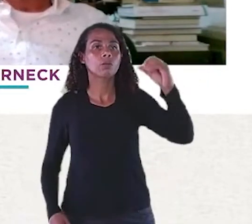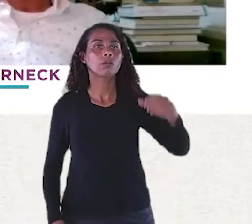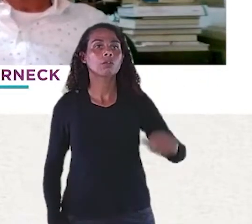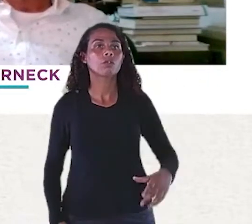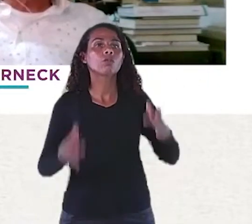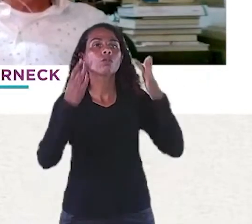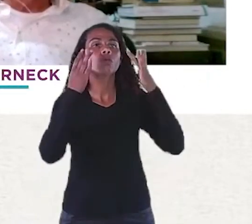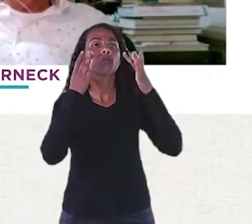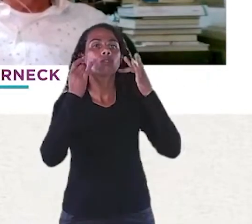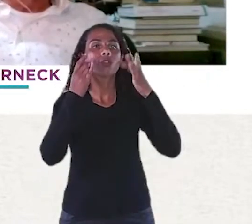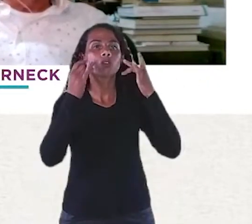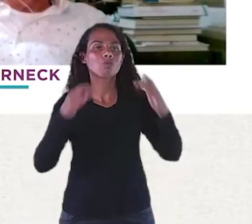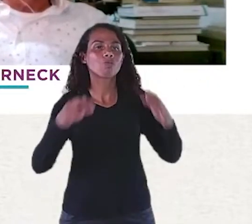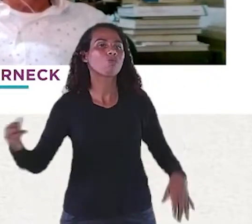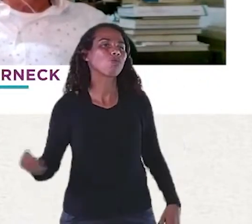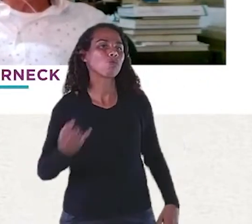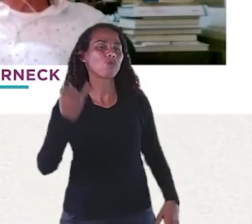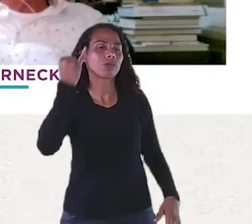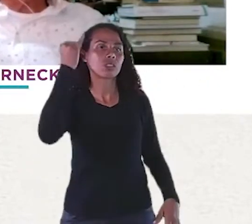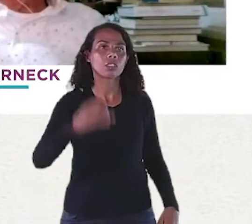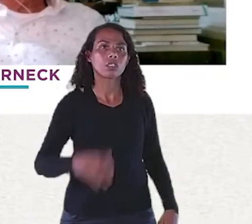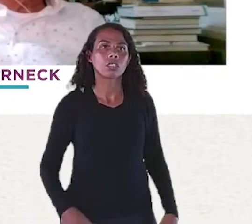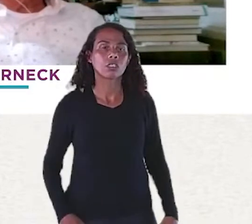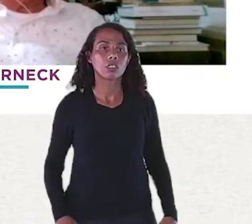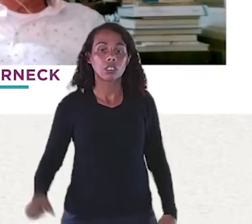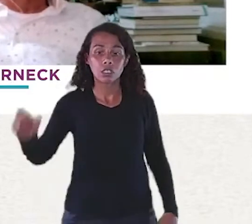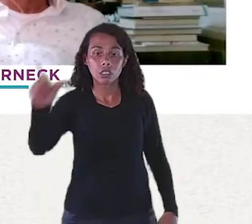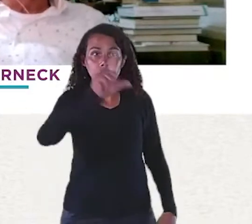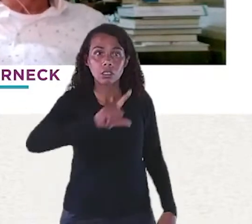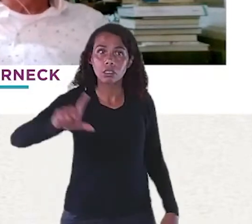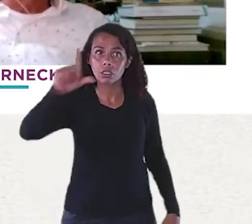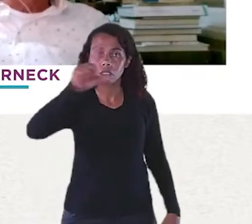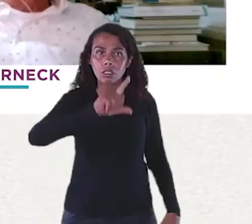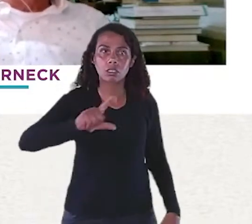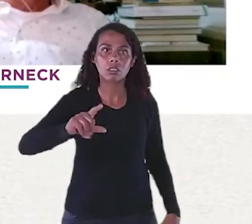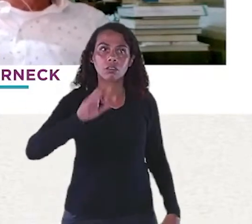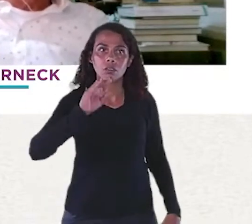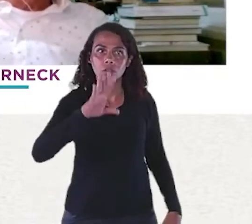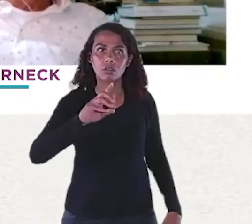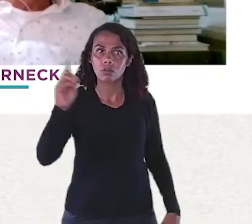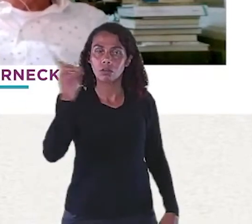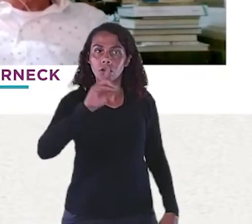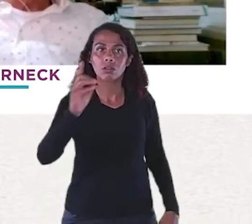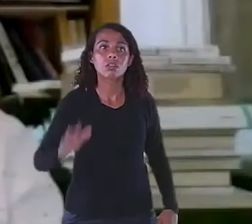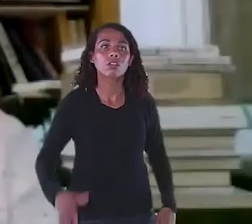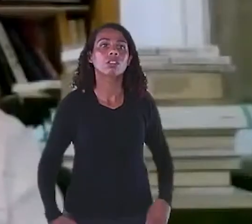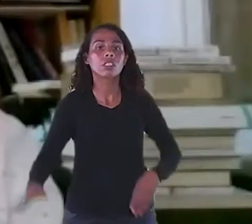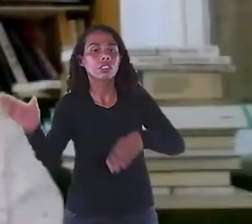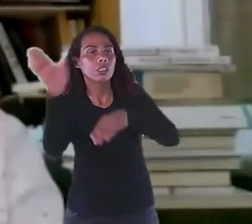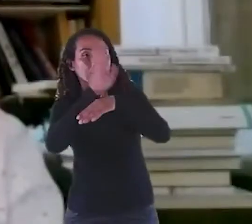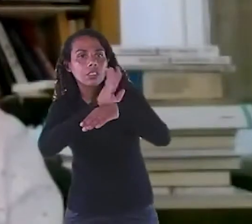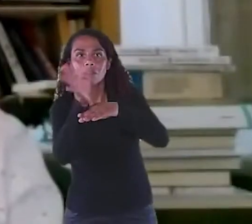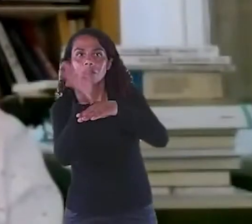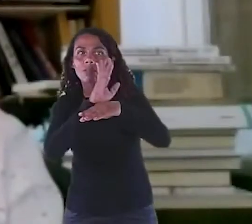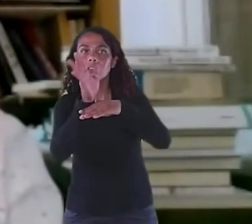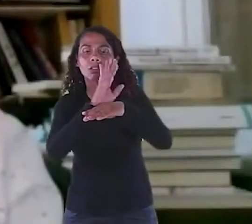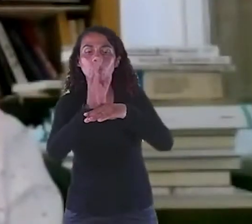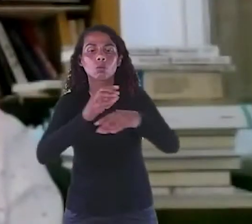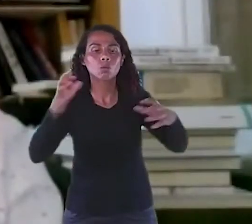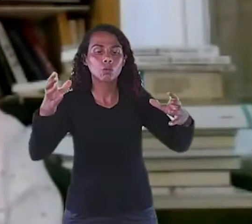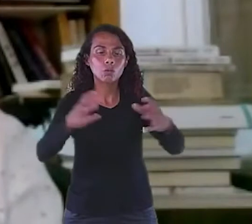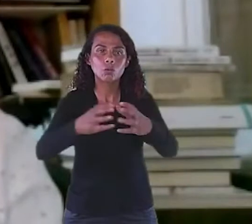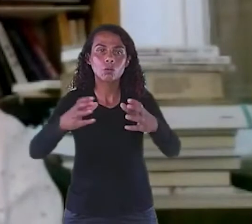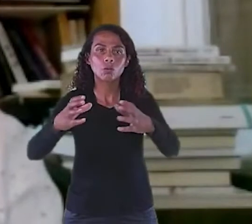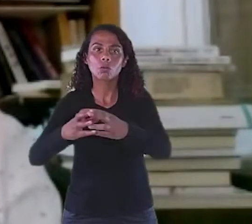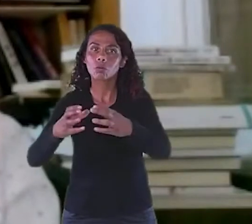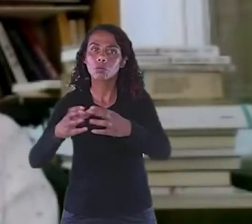gente que não era só literatura, era um grupo que tinha gente de cinema, havia movimentos de cinema em Belo Horizonte importante